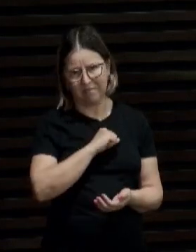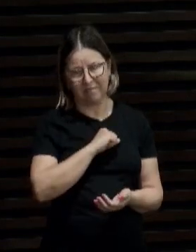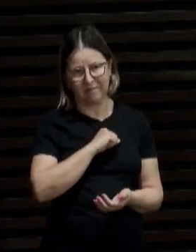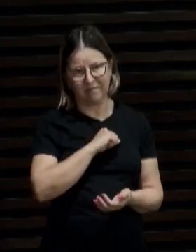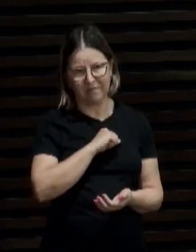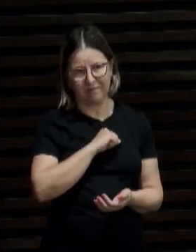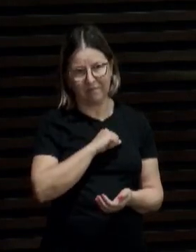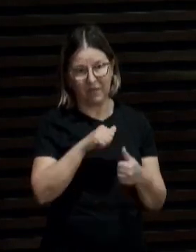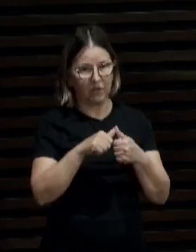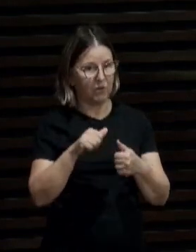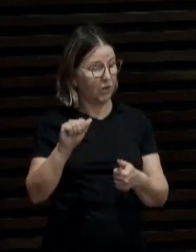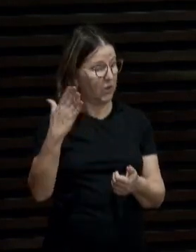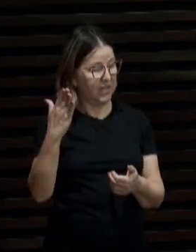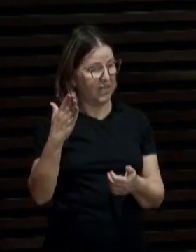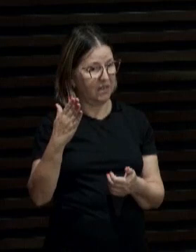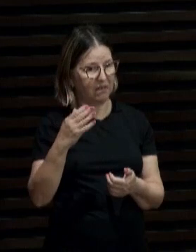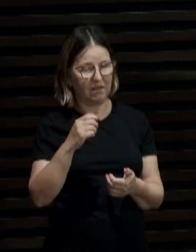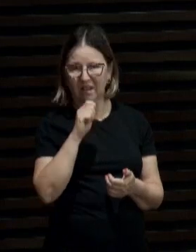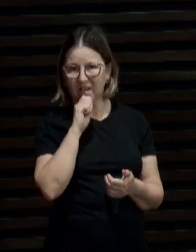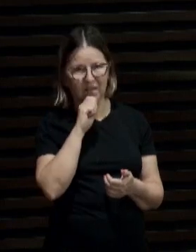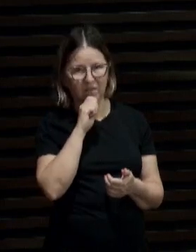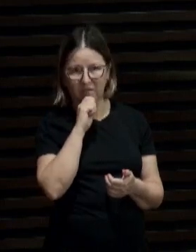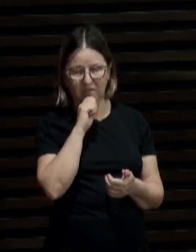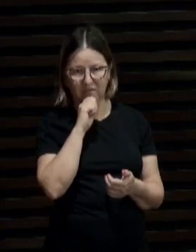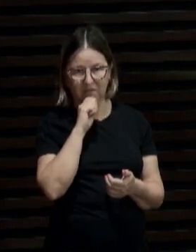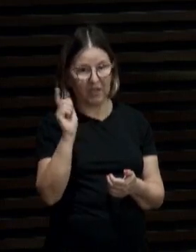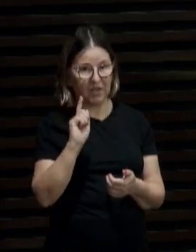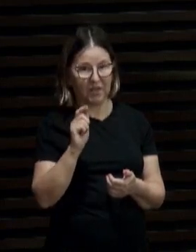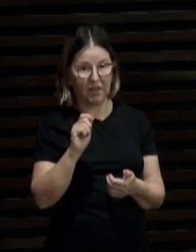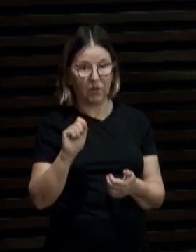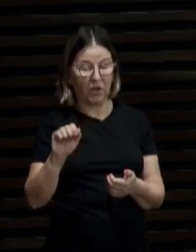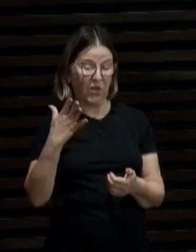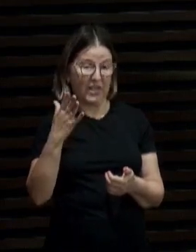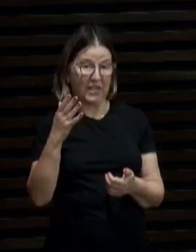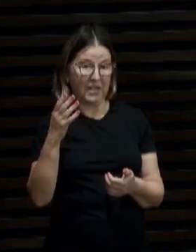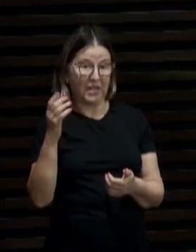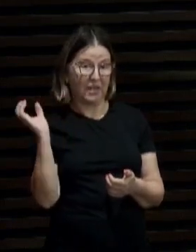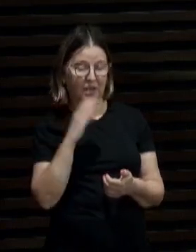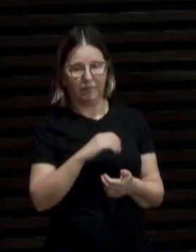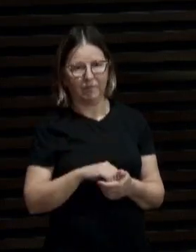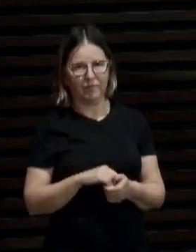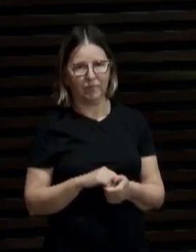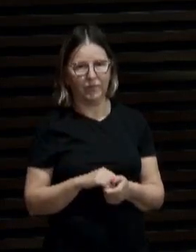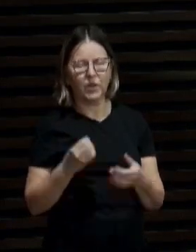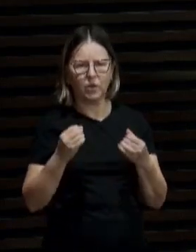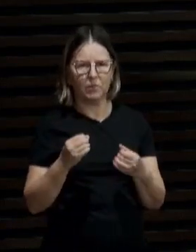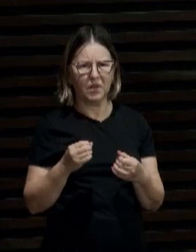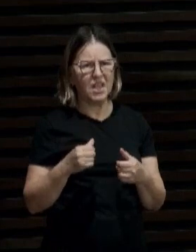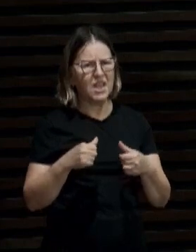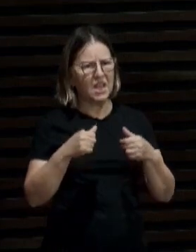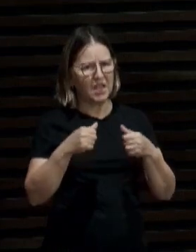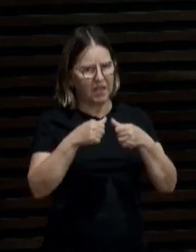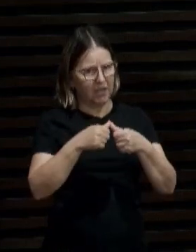Isso não acontece por acaso e nem acontece de uma só vez. Como é que isso se dá? Será que isso pode acontecer com a PIB Londrina? Ou